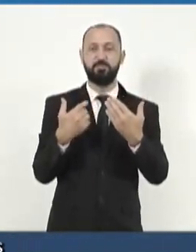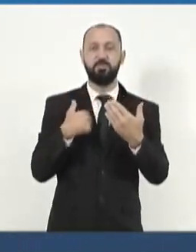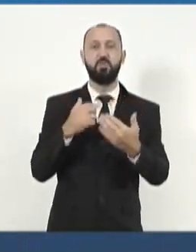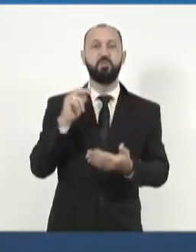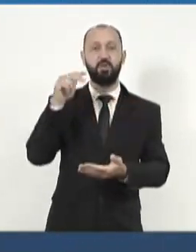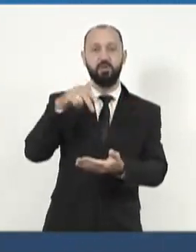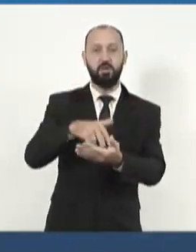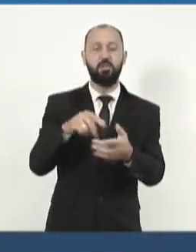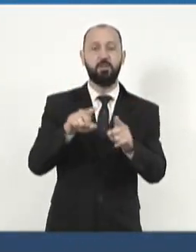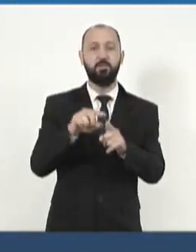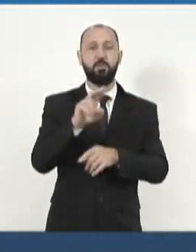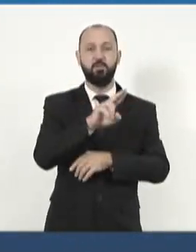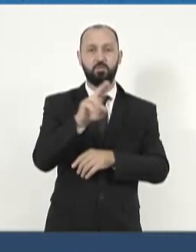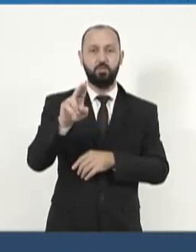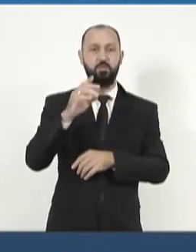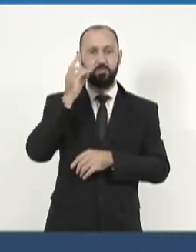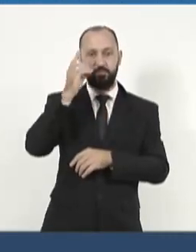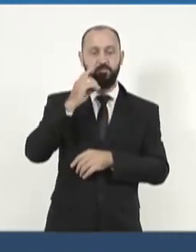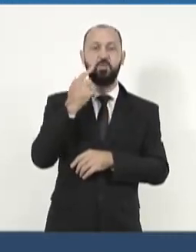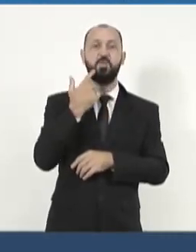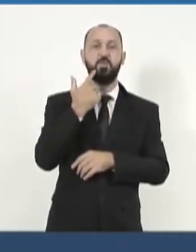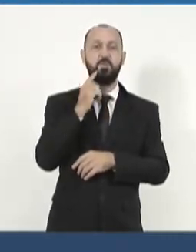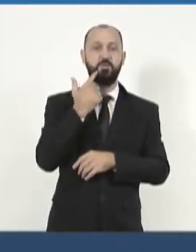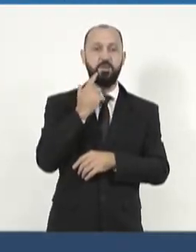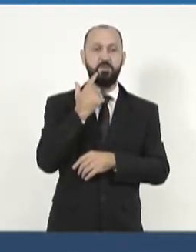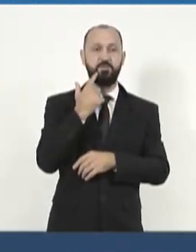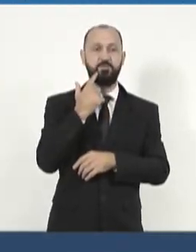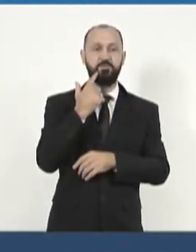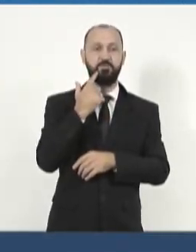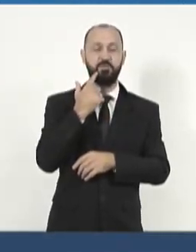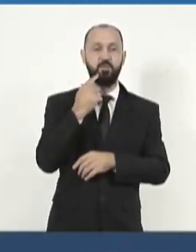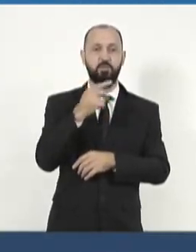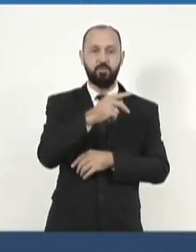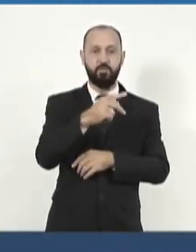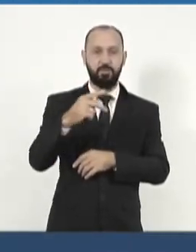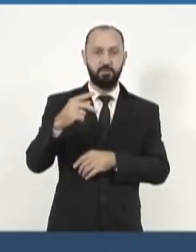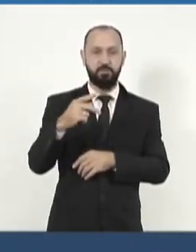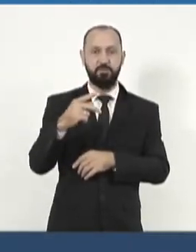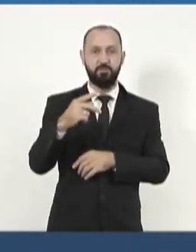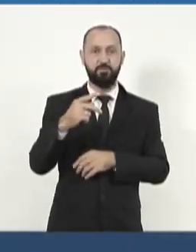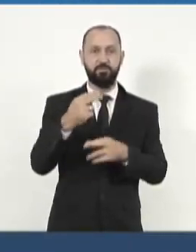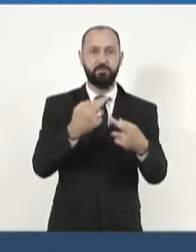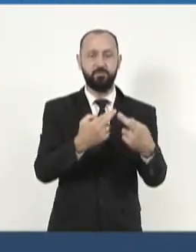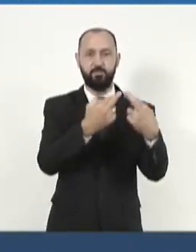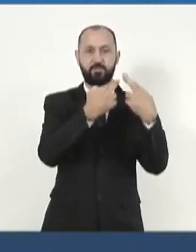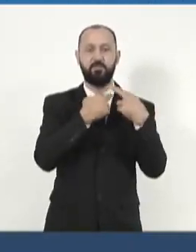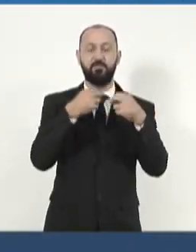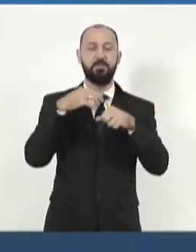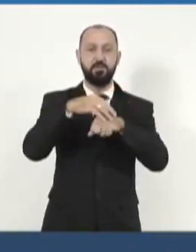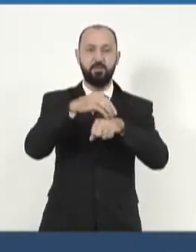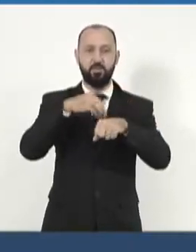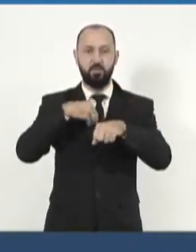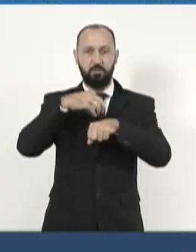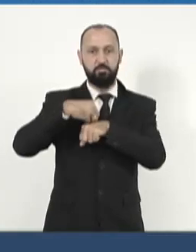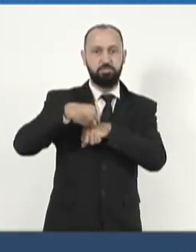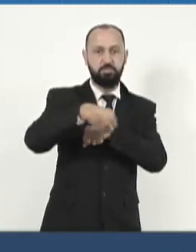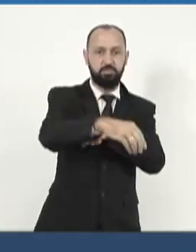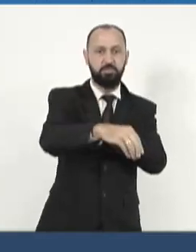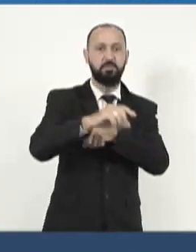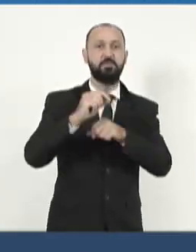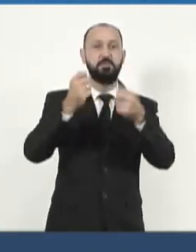com 20%, né, desses pagamentos. E muitos servidores